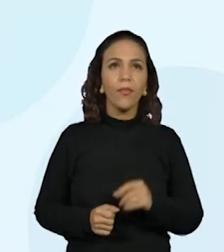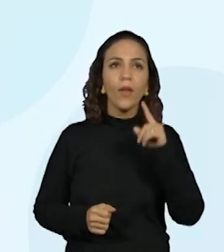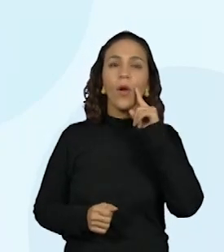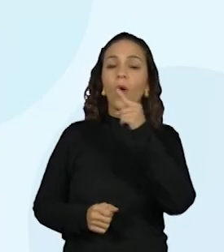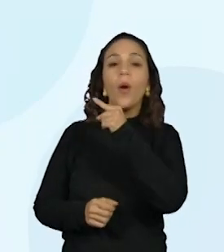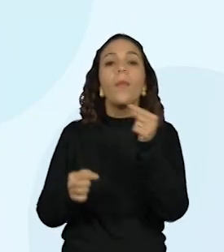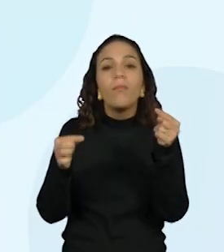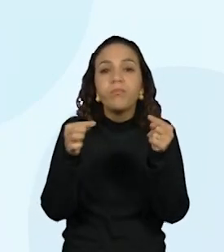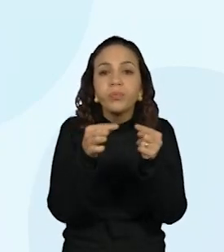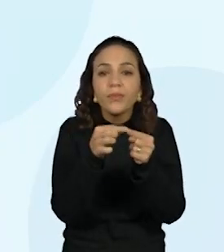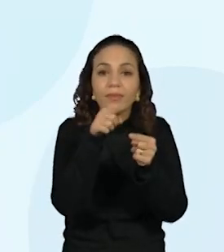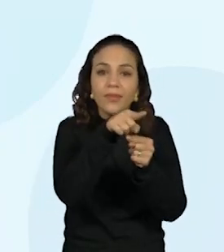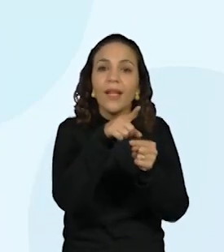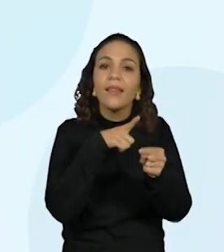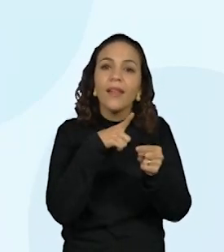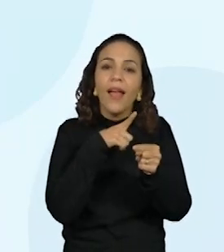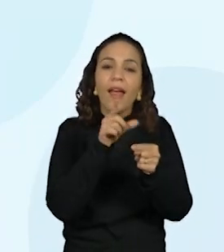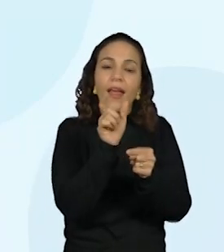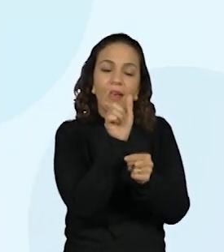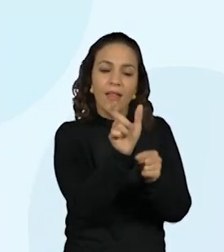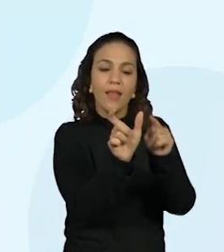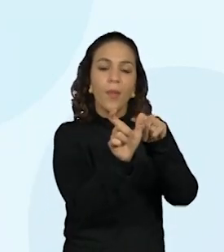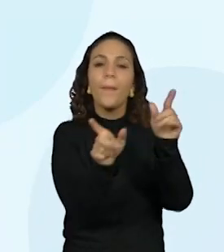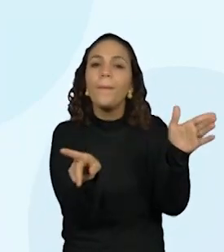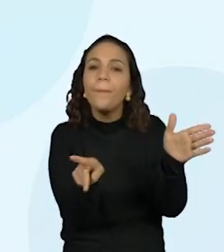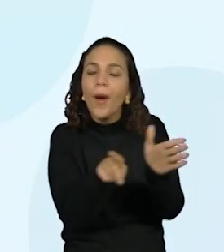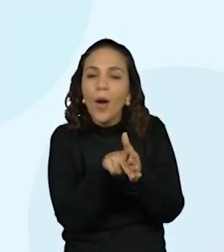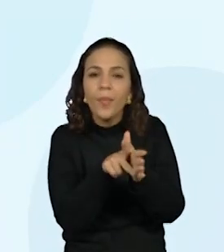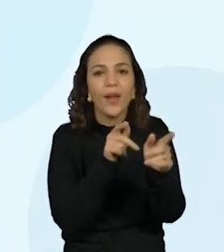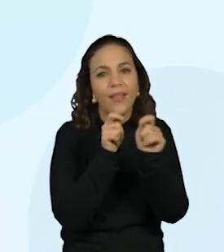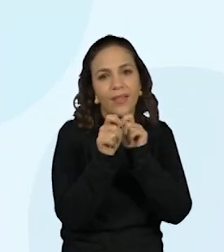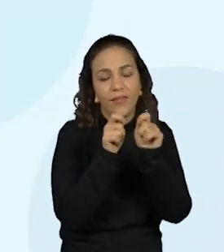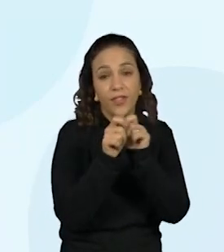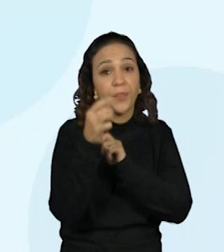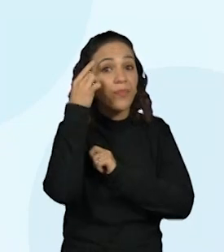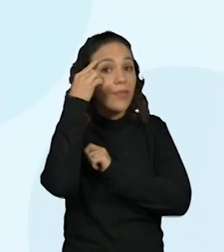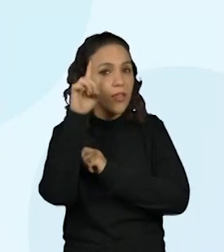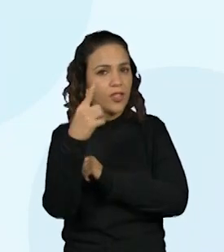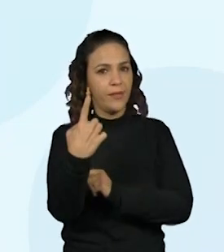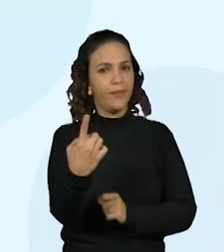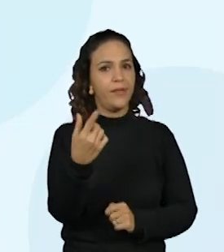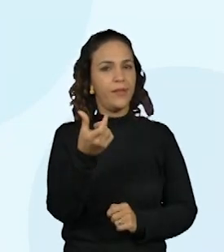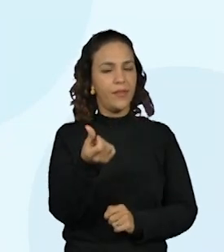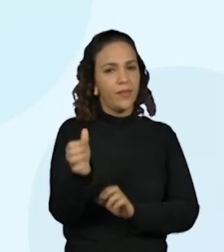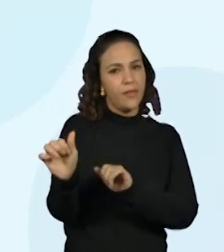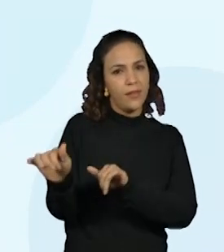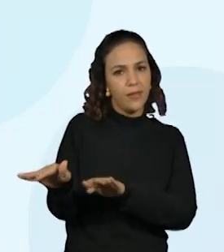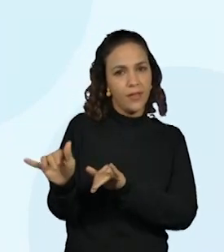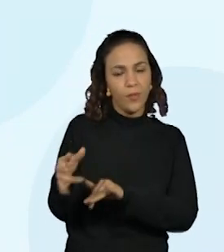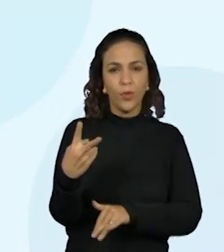de entrevistas. Tem uma data, 16 de setembro de 2019.